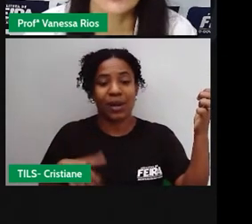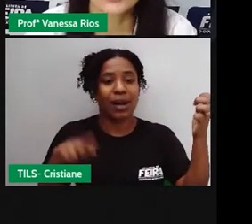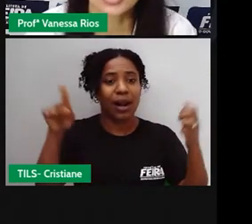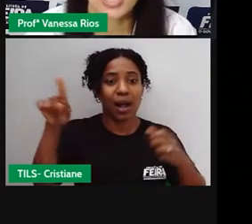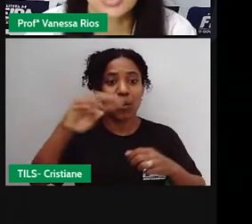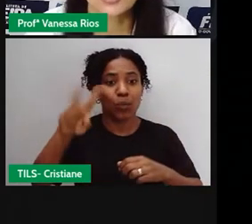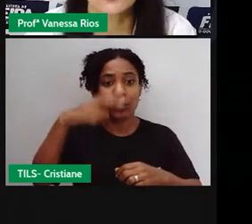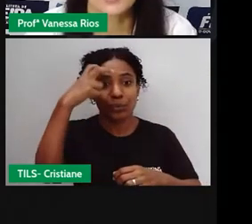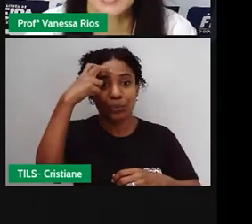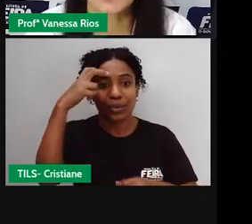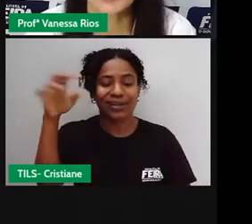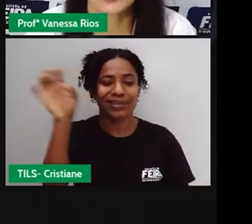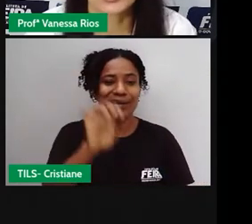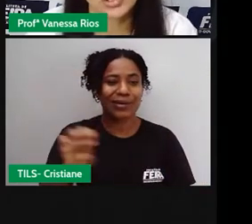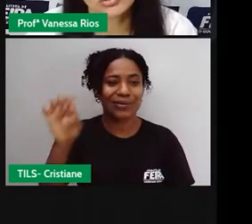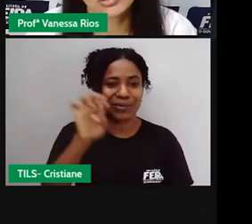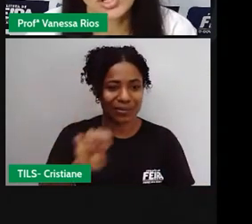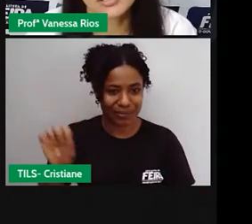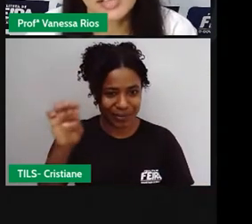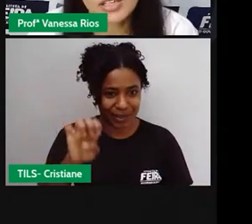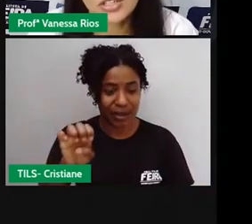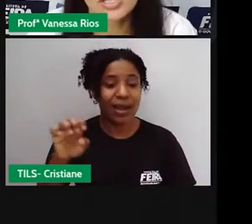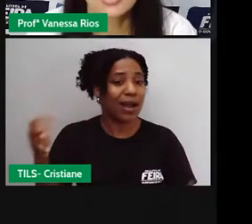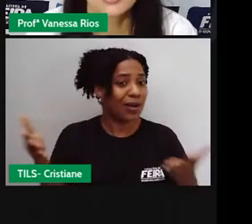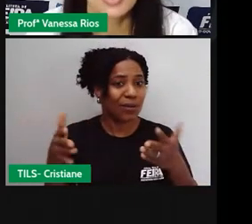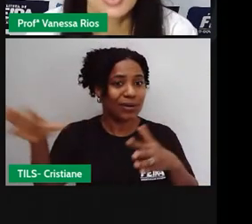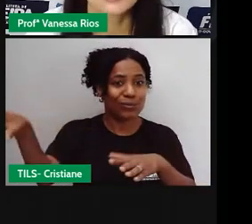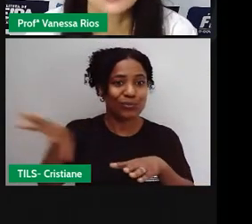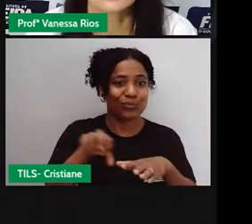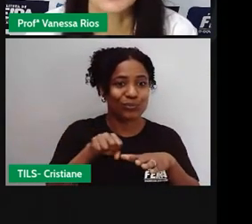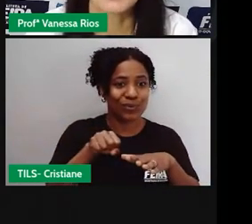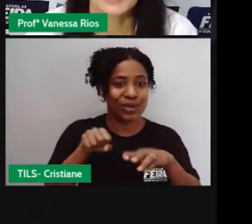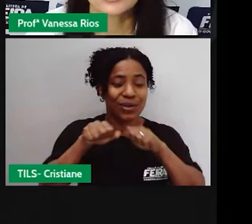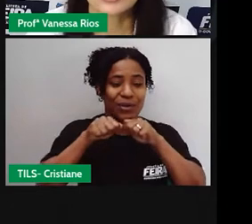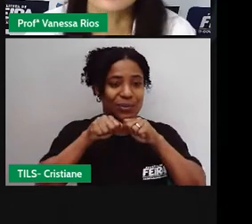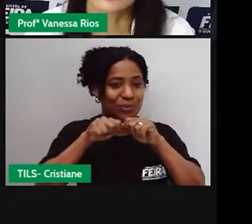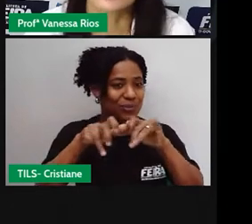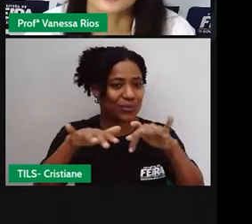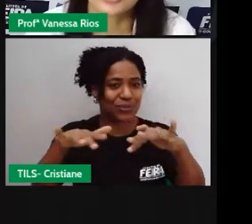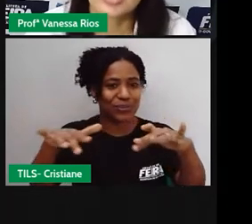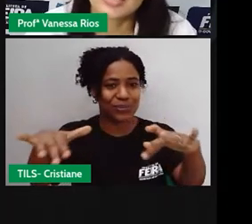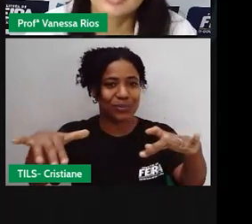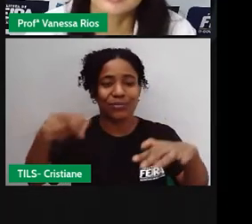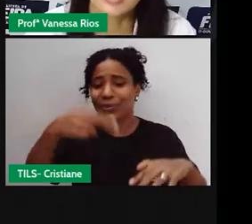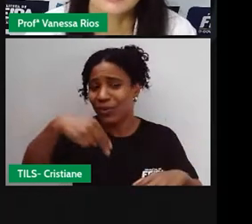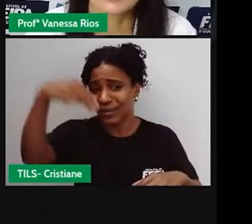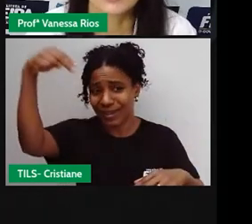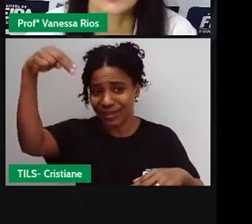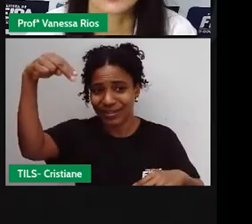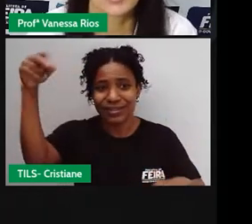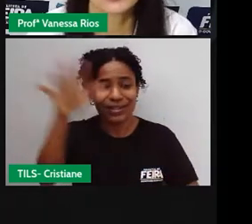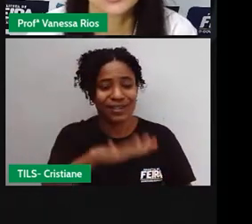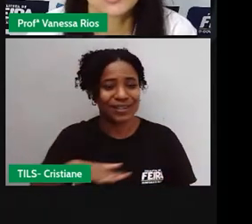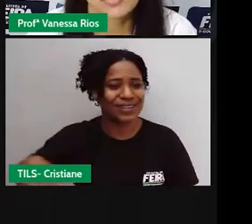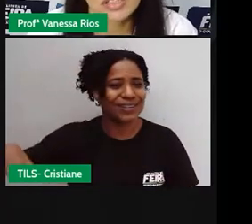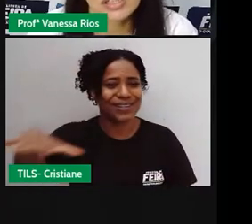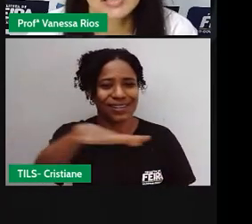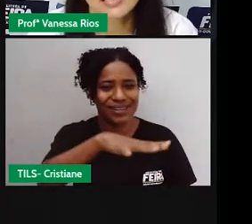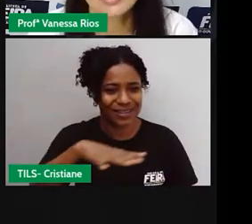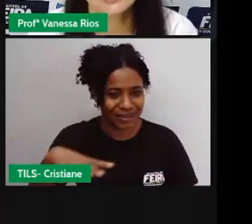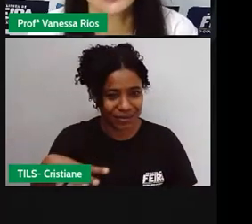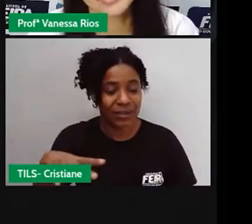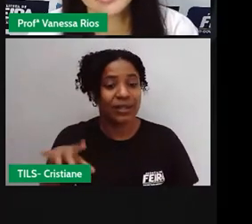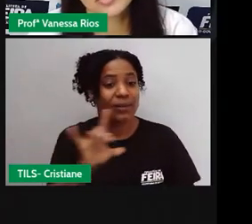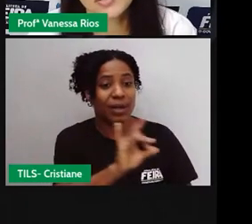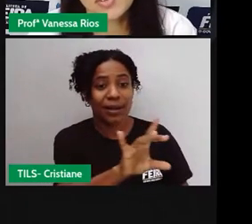e hoje, né, divulgado aí por todo o Nordeste, seguindo a partir do cotidiano, né, do modo de vida,